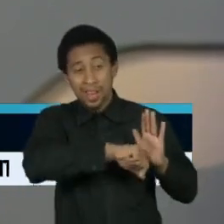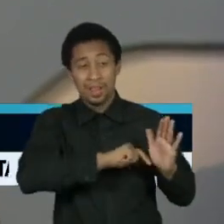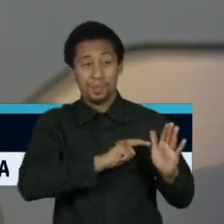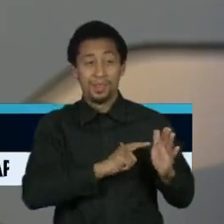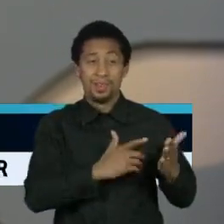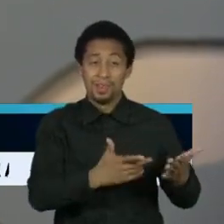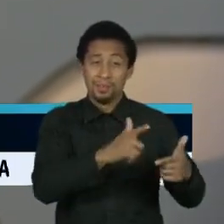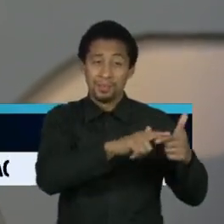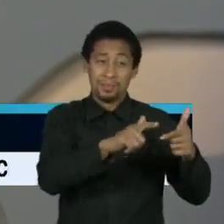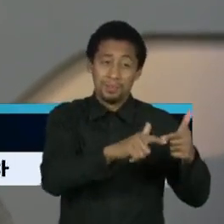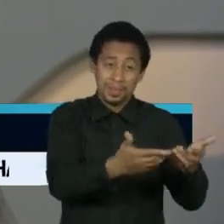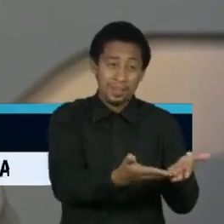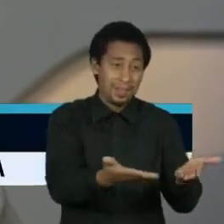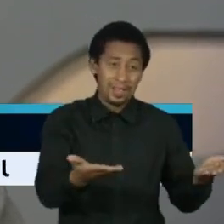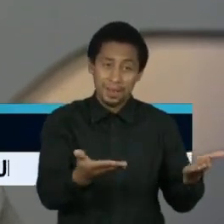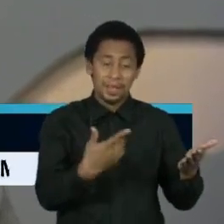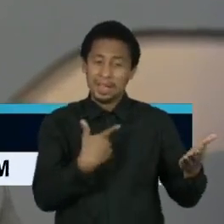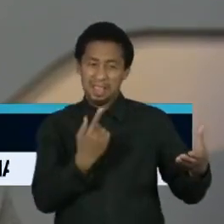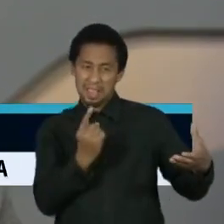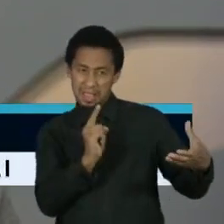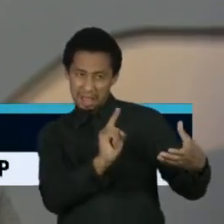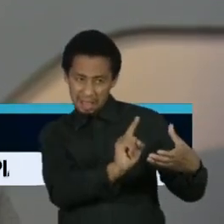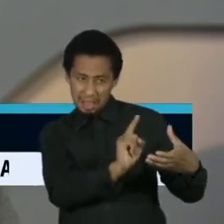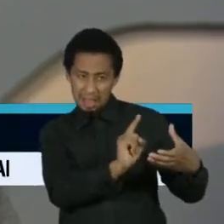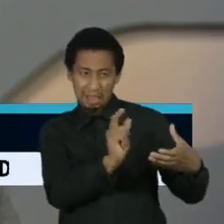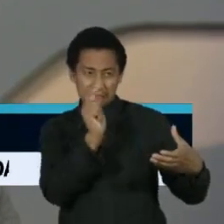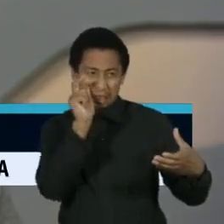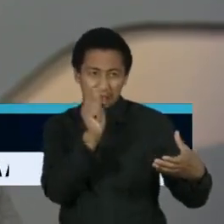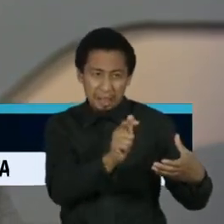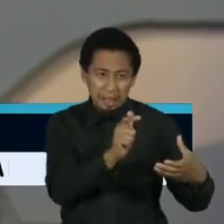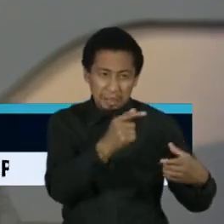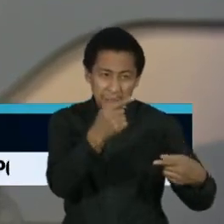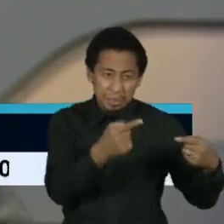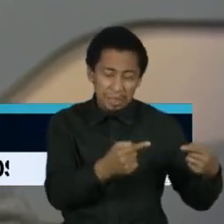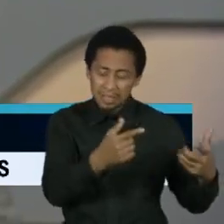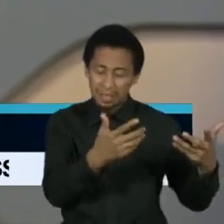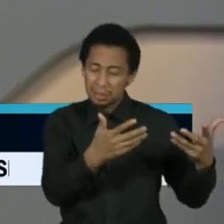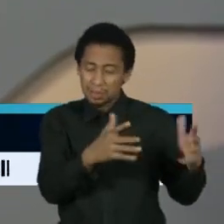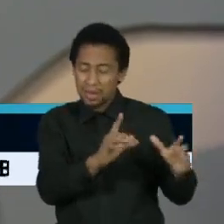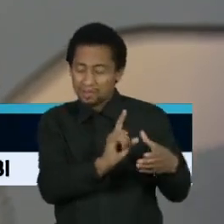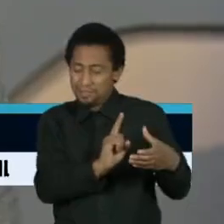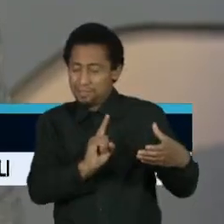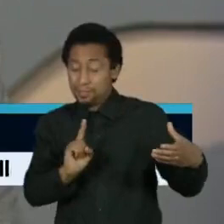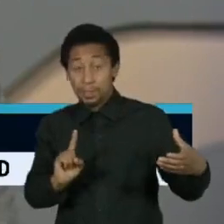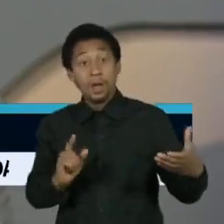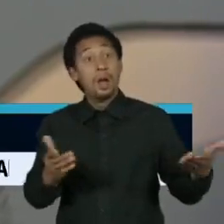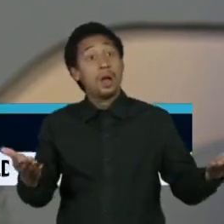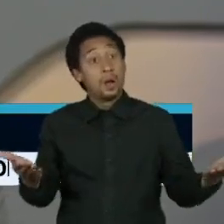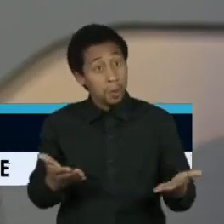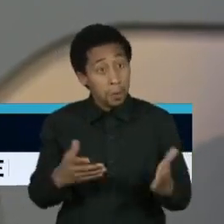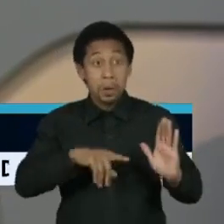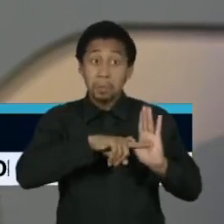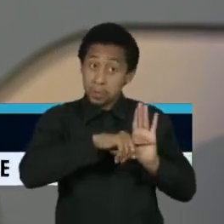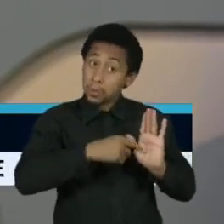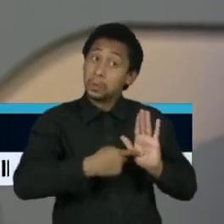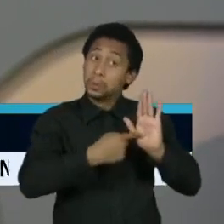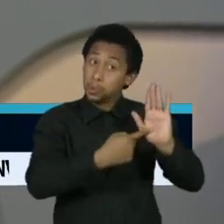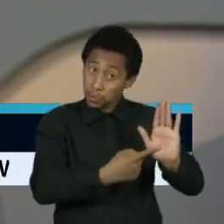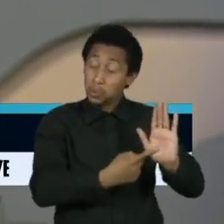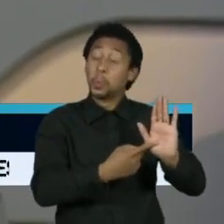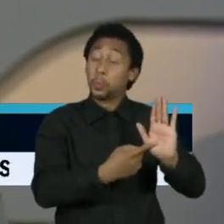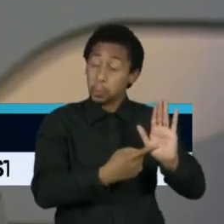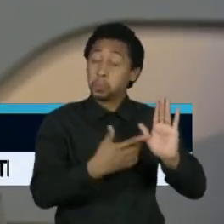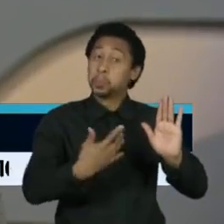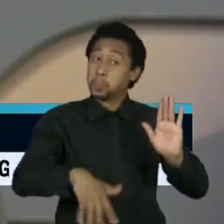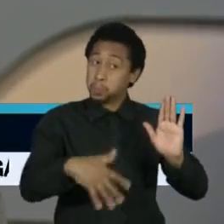que você não se misturava com esse esse negócio mas eu eu tô feliz com essa notícia de que os jovens pretendem